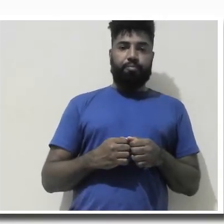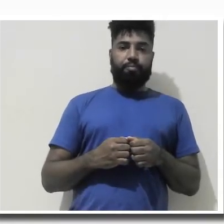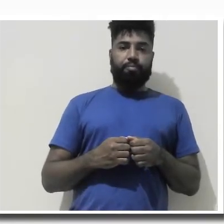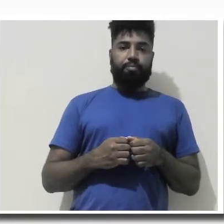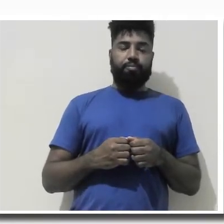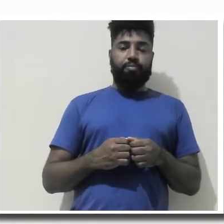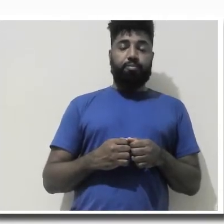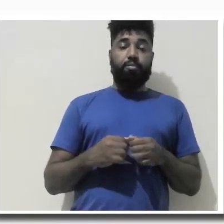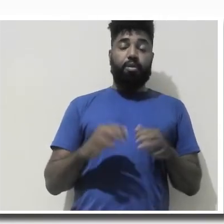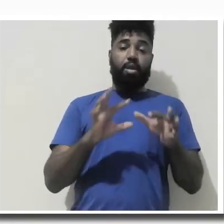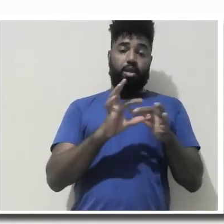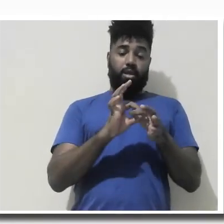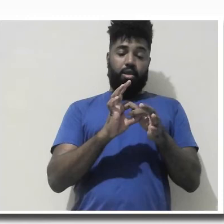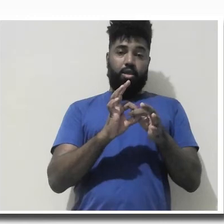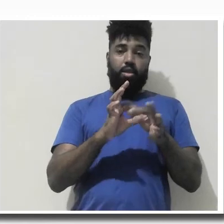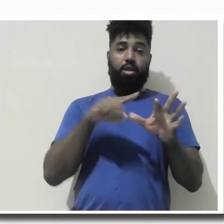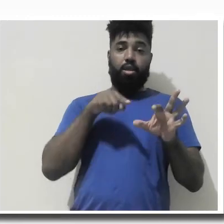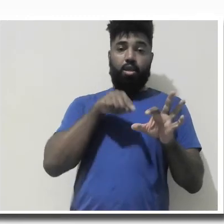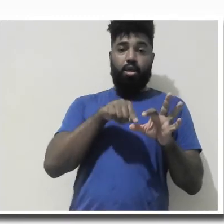Qual elemento está nessa região?